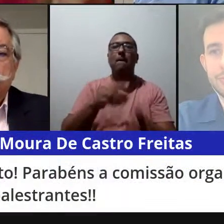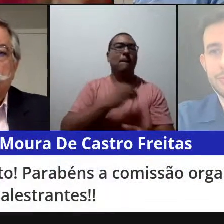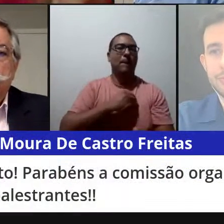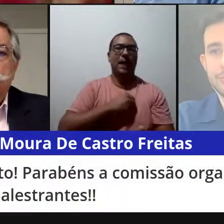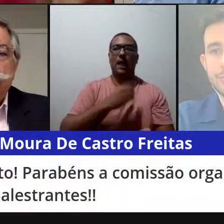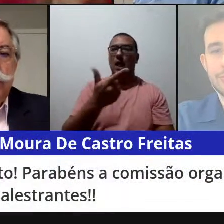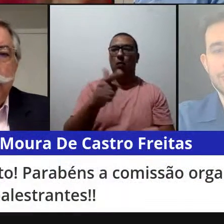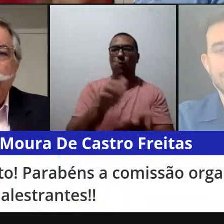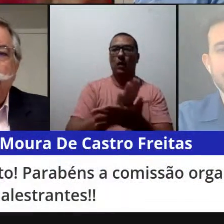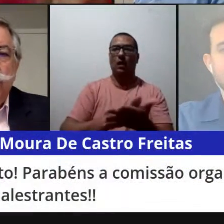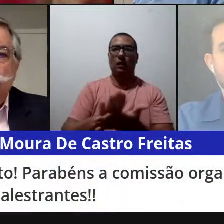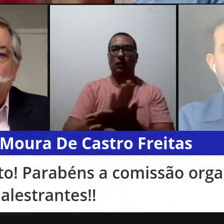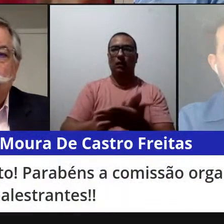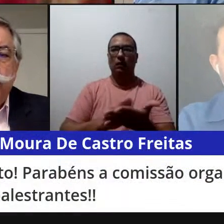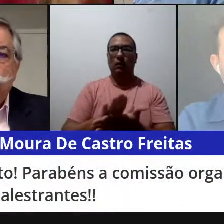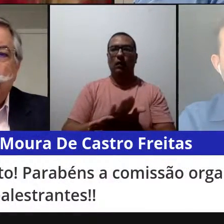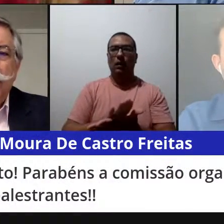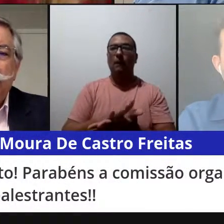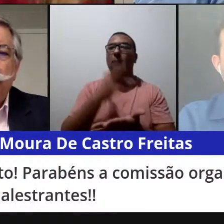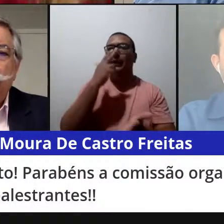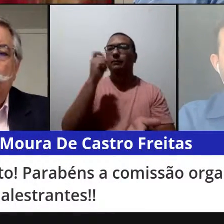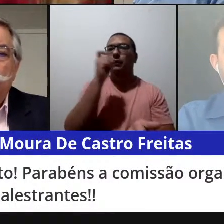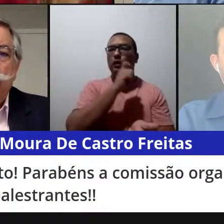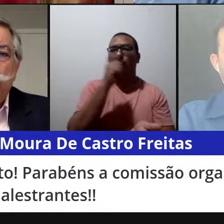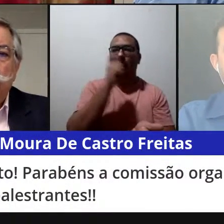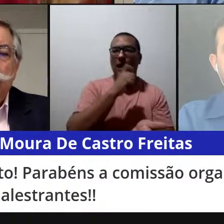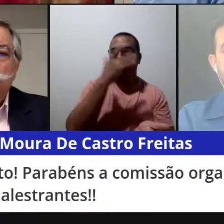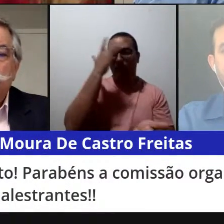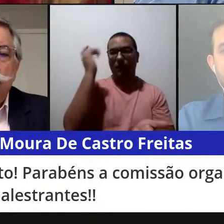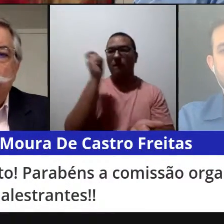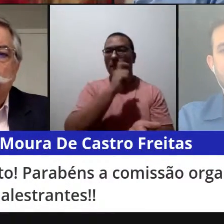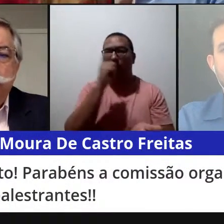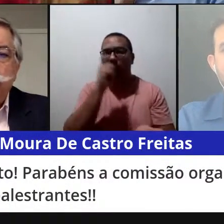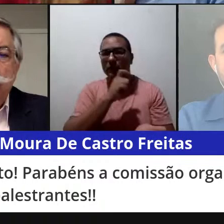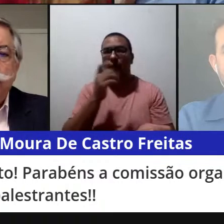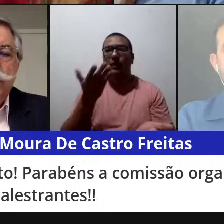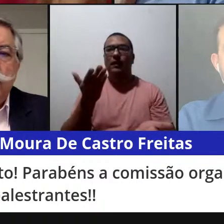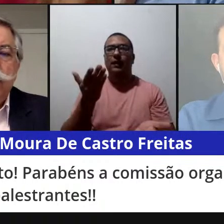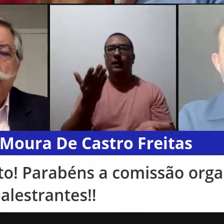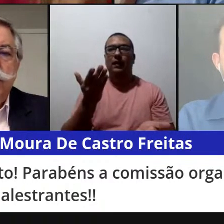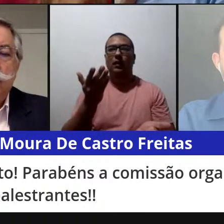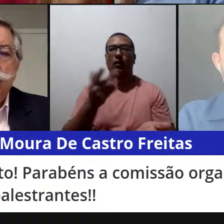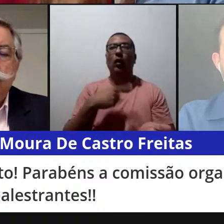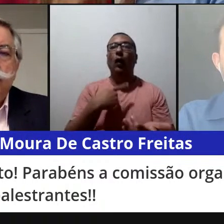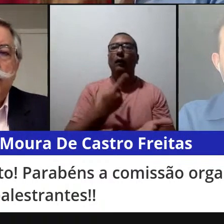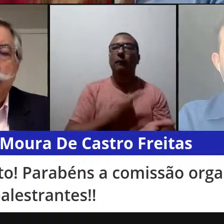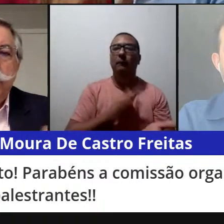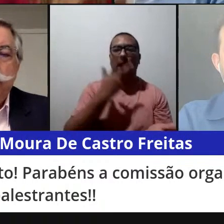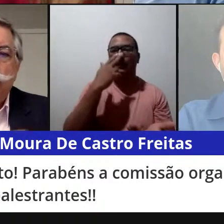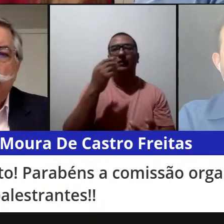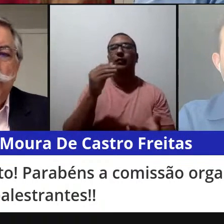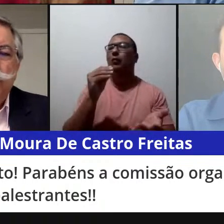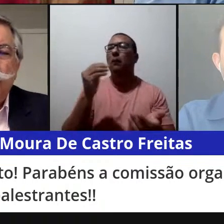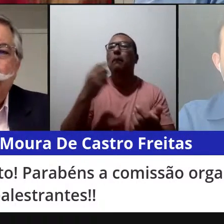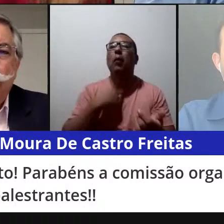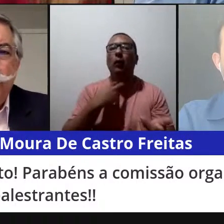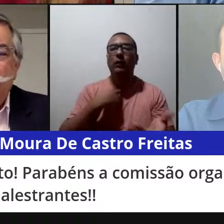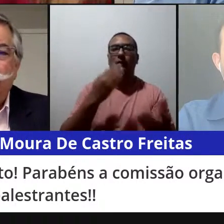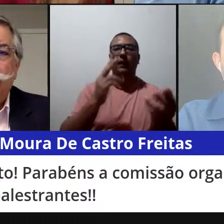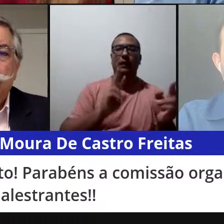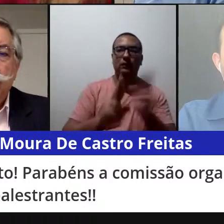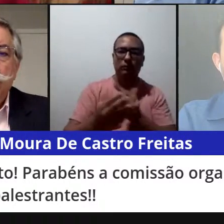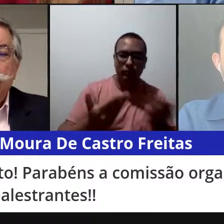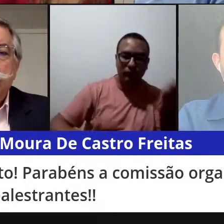Né? Esta é uma mentira que foi contada para nós de que nós não podemos interagir com o sistema produtivo. Isso é